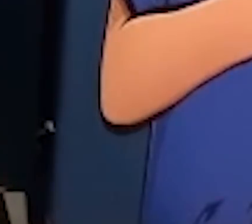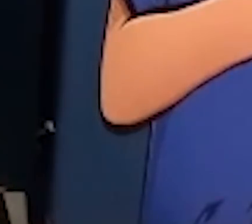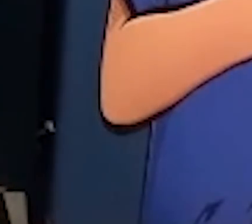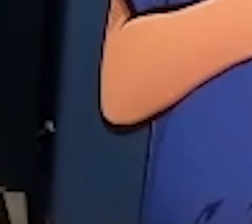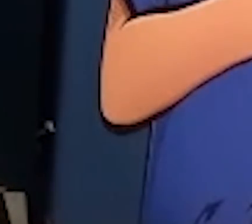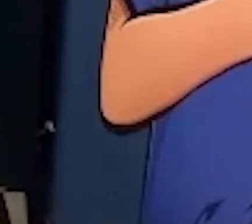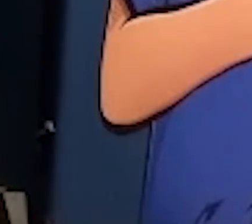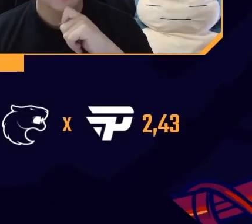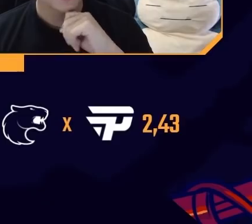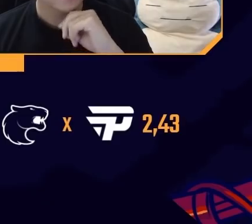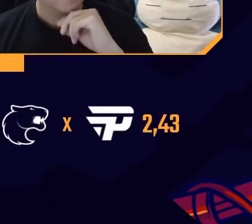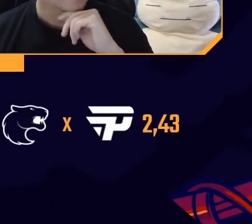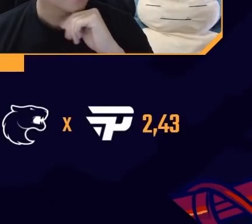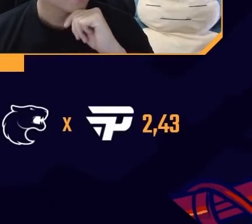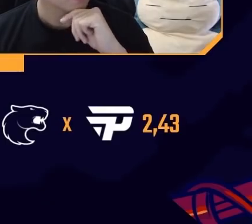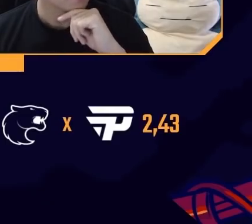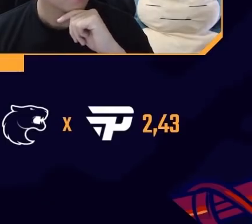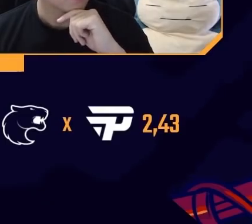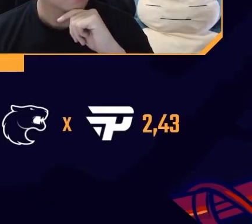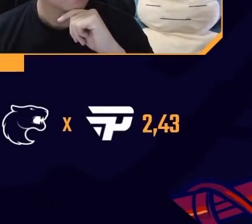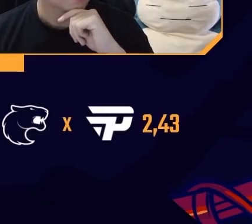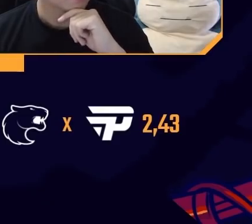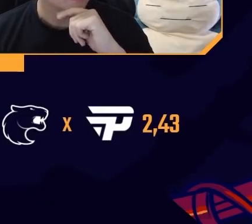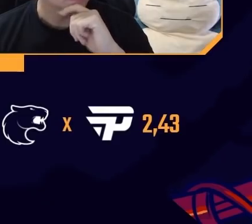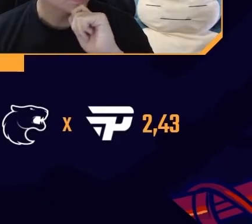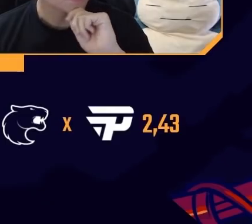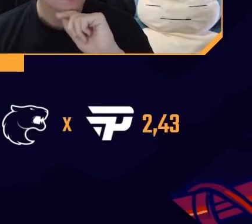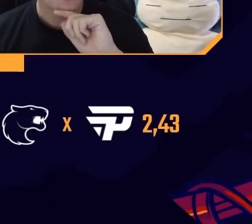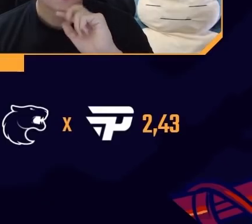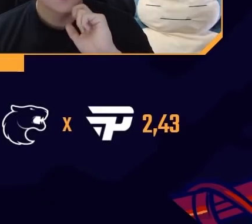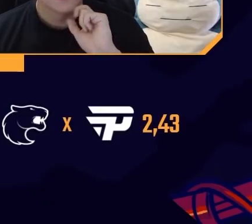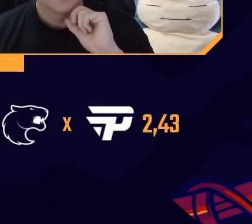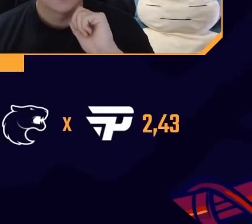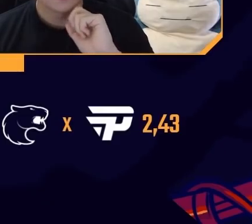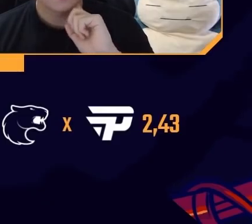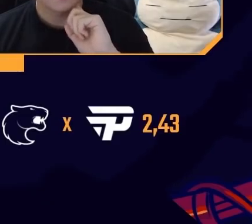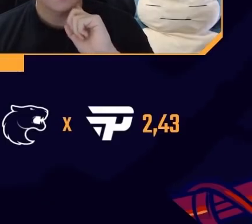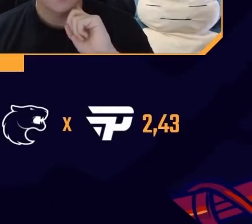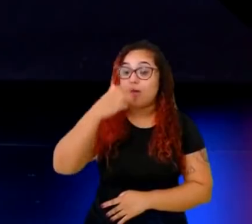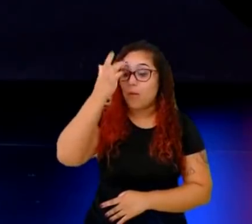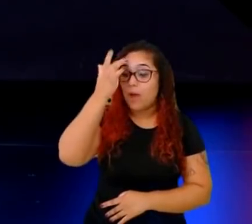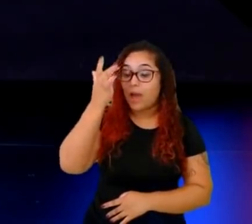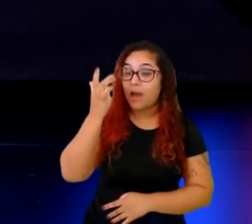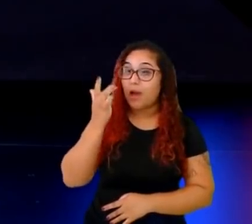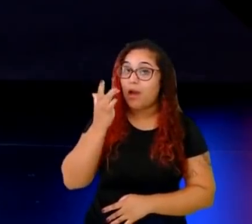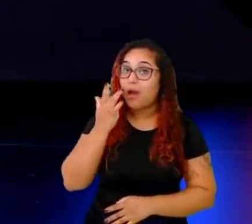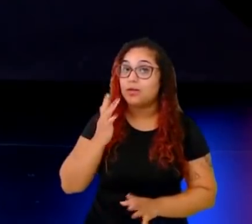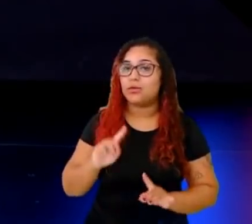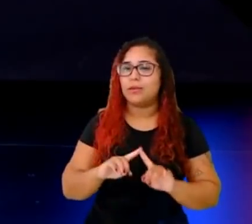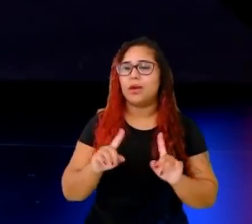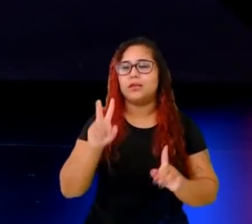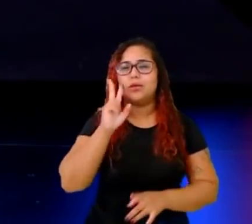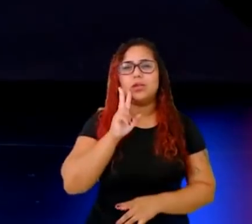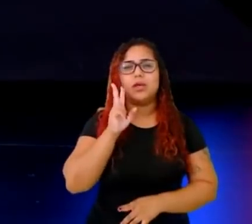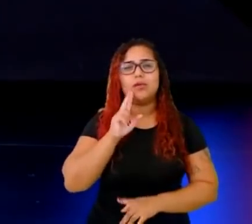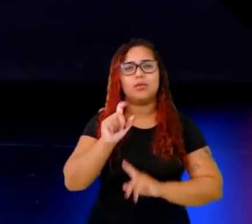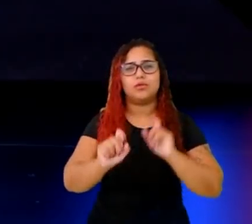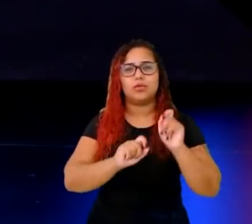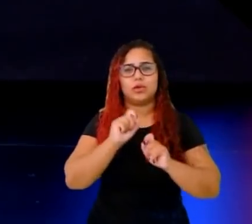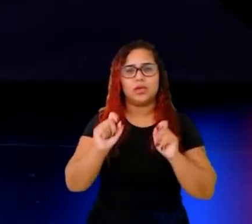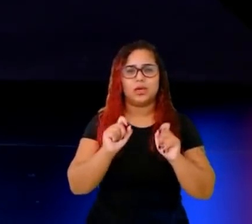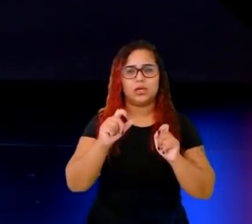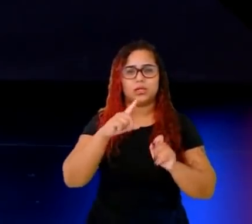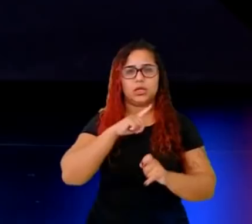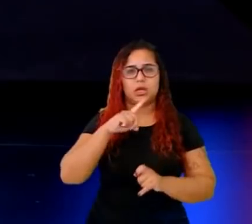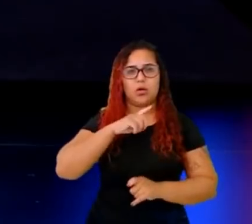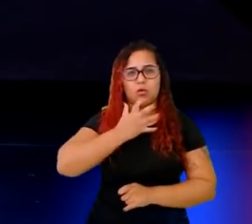mais o mesmo, rapaziada. Não é mais o mesmo ele. A alma é de velho e o corpo tá começando também, pô. Olha a botina. Isso é um